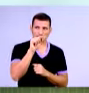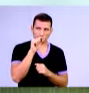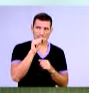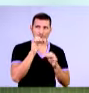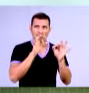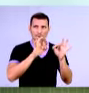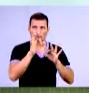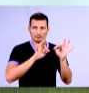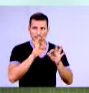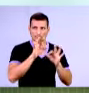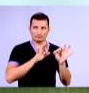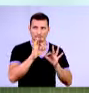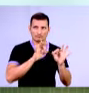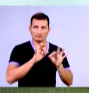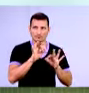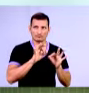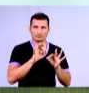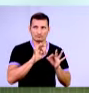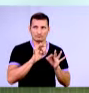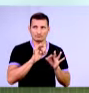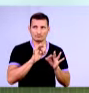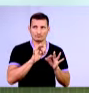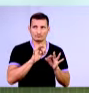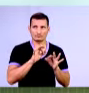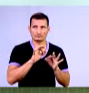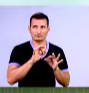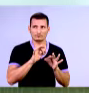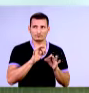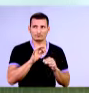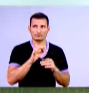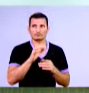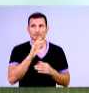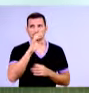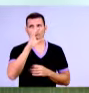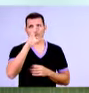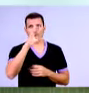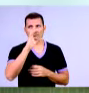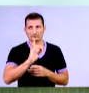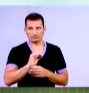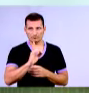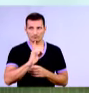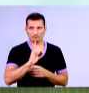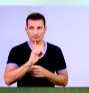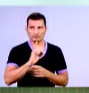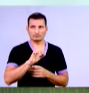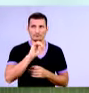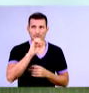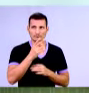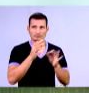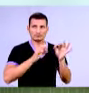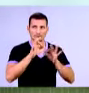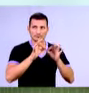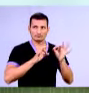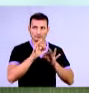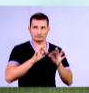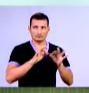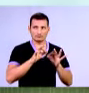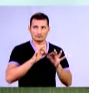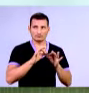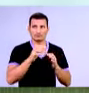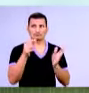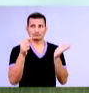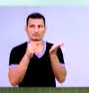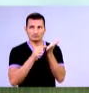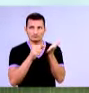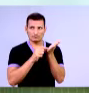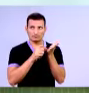configurar para essa distribuição funcionar num CD, né, que é chamado Live CD, ou configurar essa distribuição para funcionar num pendrive. Você